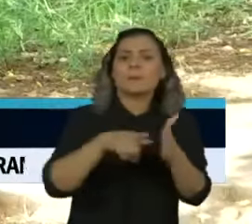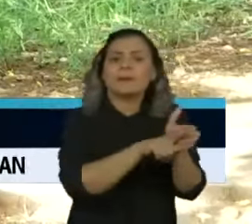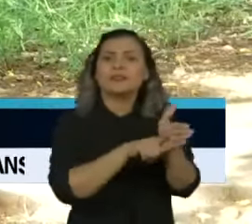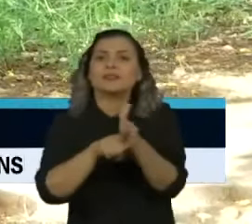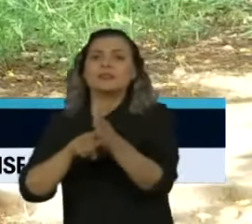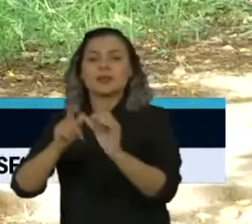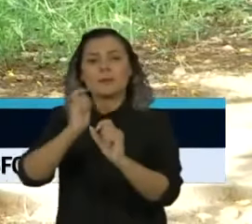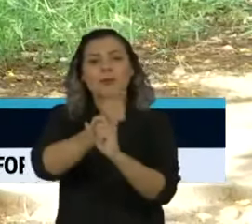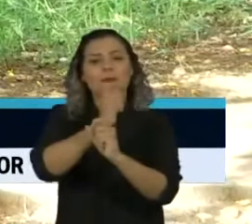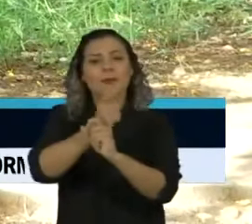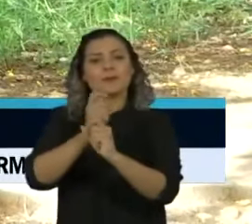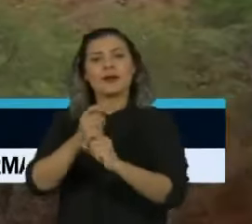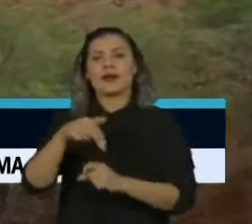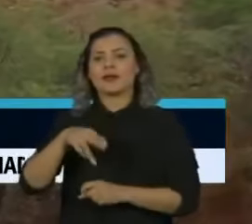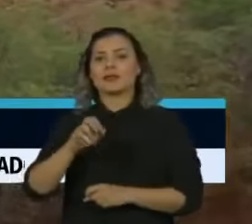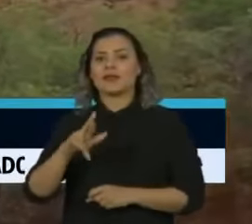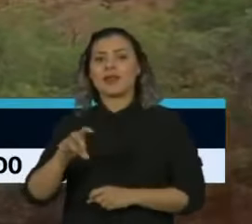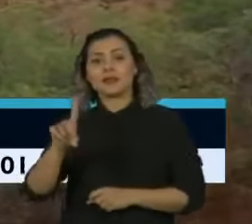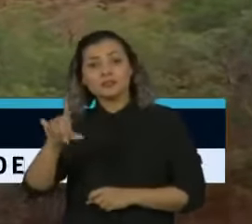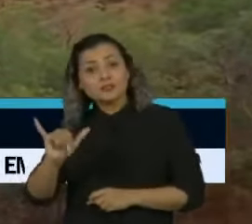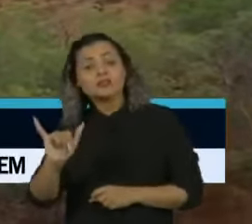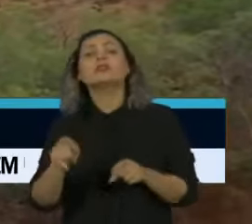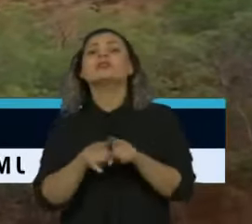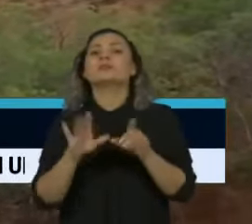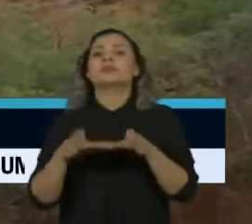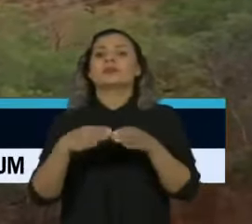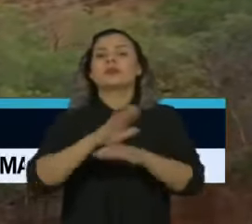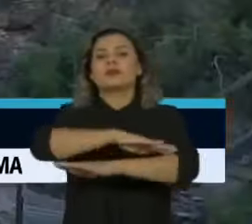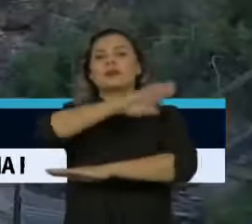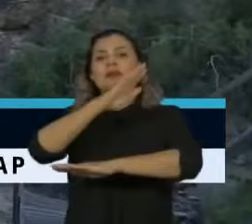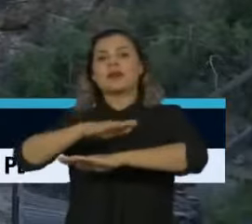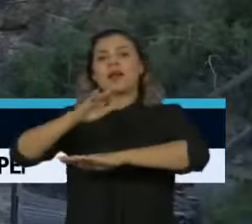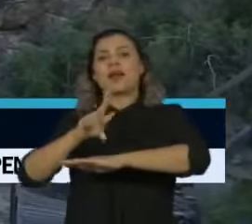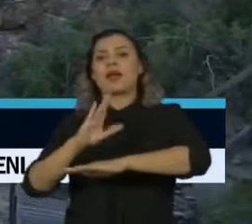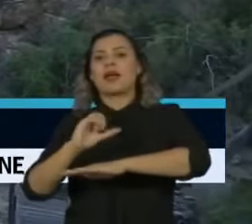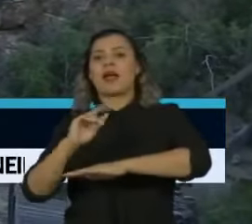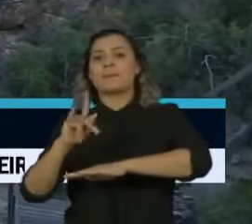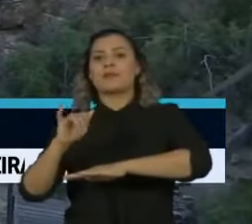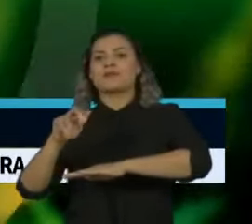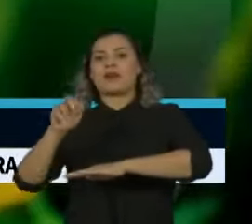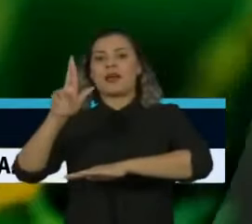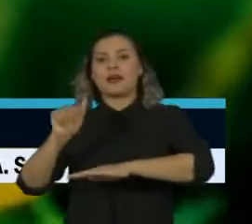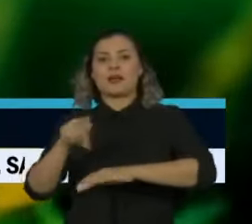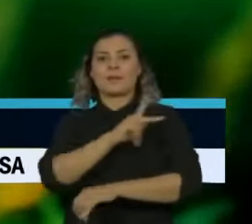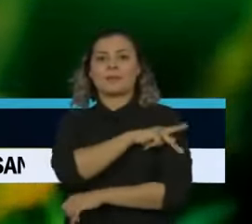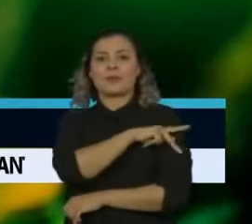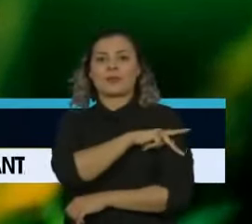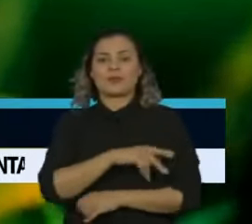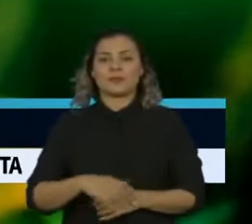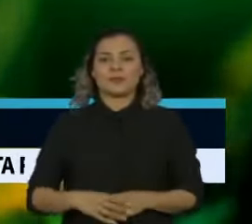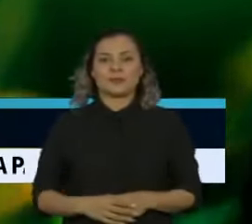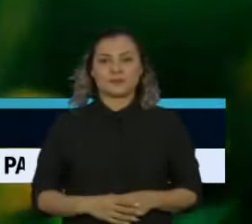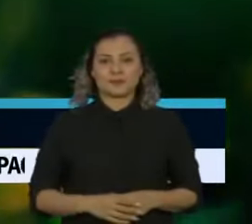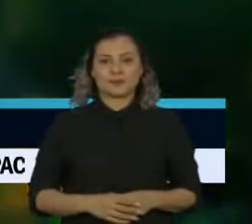da arqueóloga Niede Guidon, na região da Serra da Capivara, no Piauí.